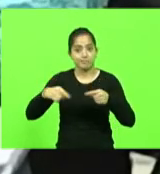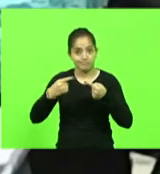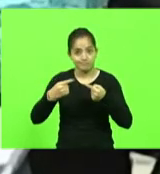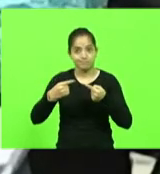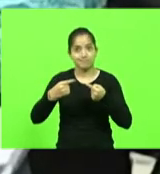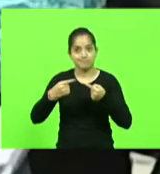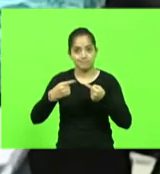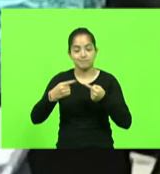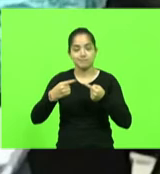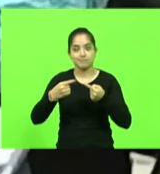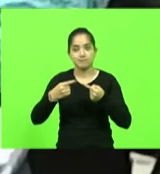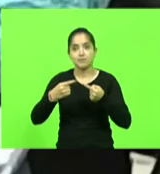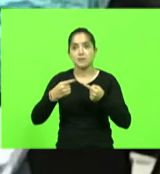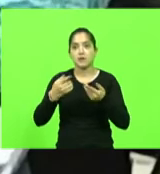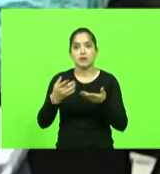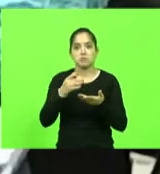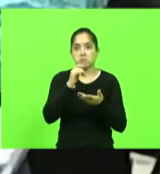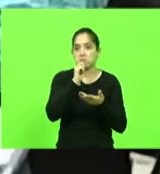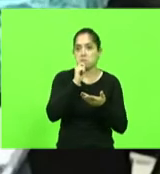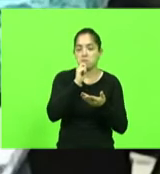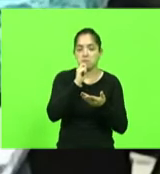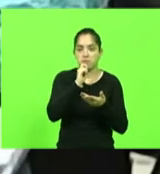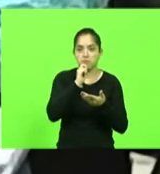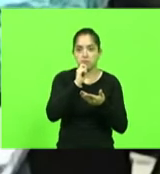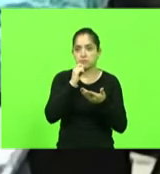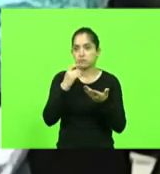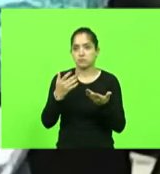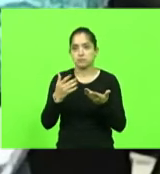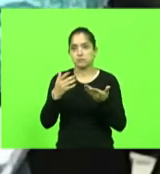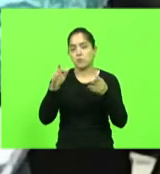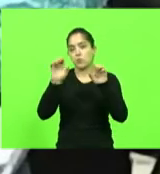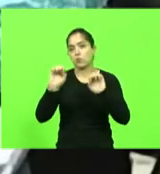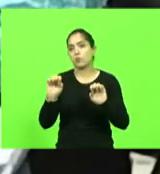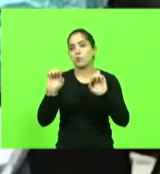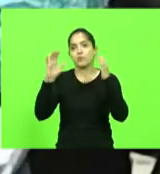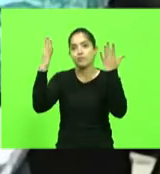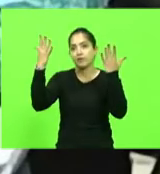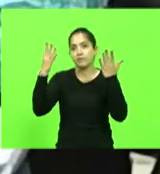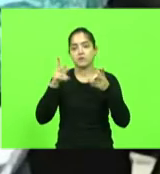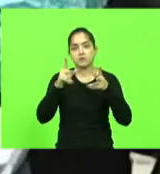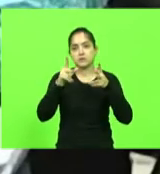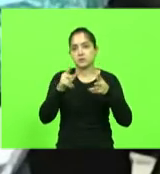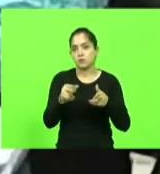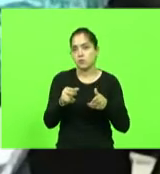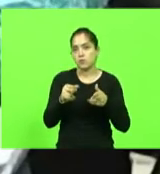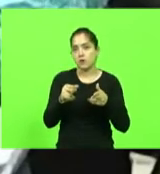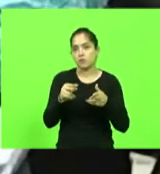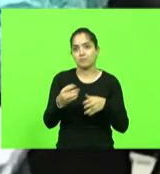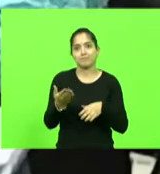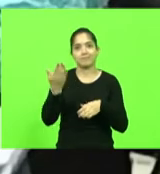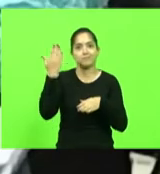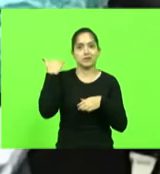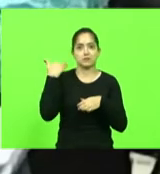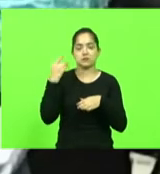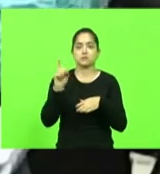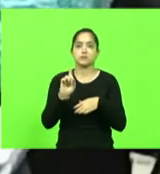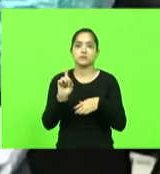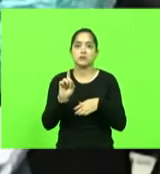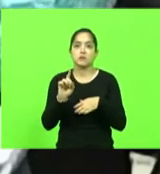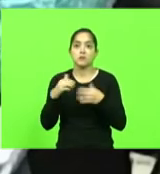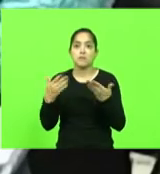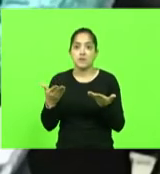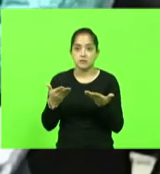foi feito ainda nenhum evento nesse porte, né, no estado, mas nós, enquanto Conselho Estadual,